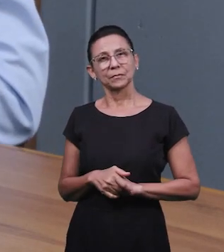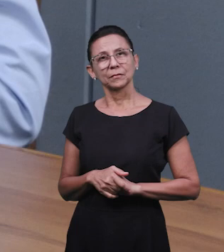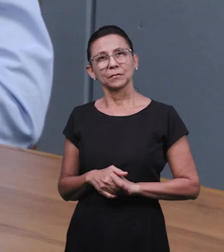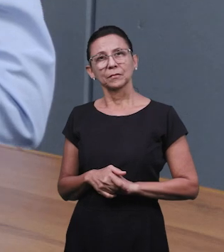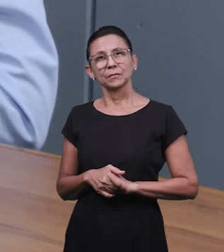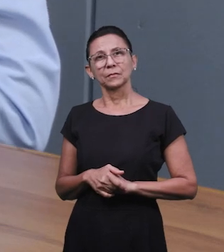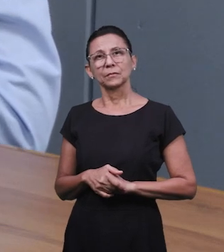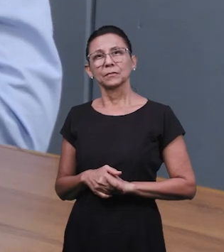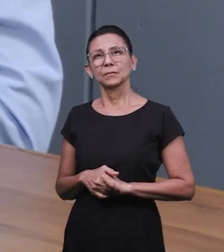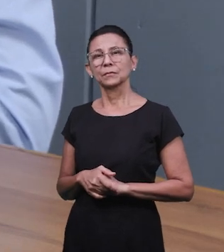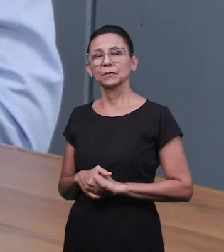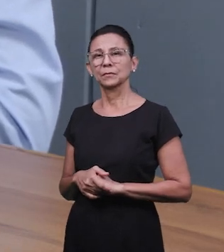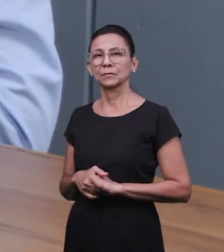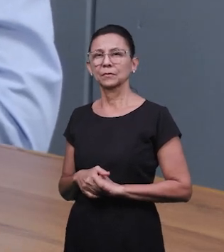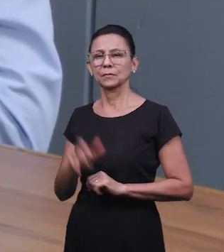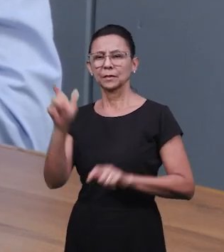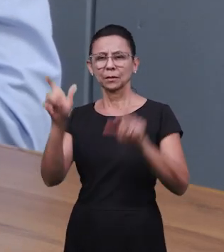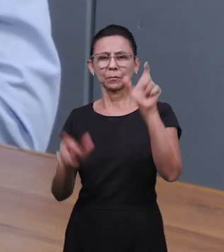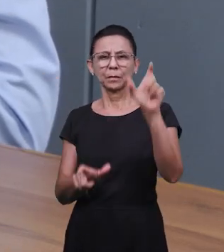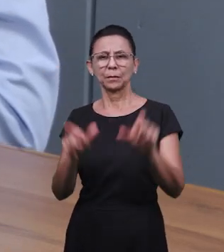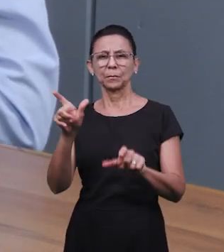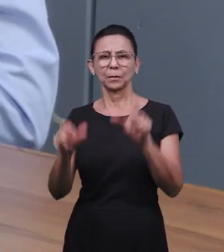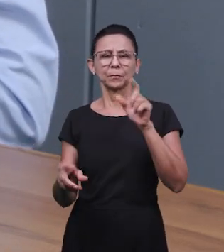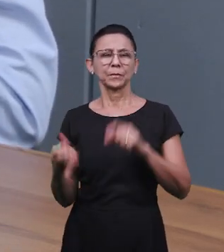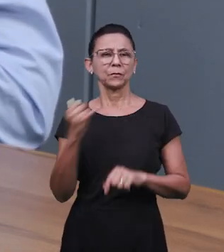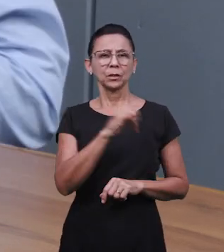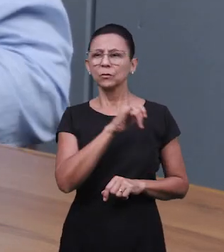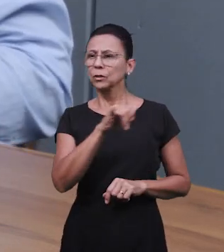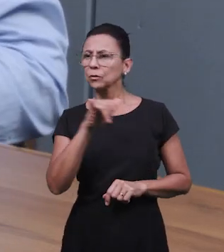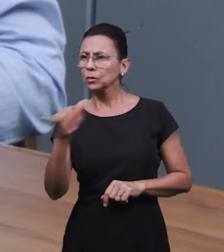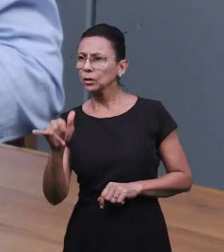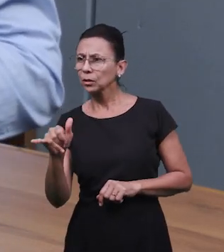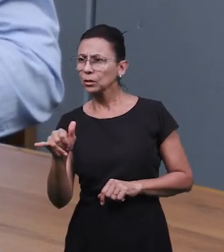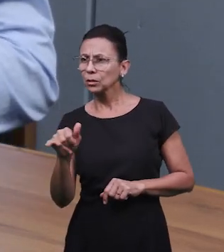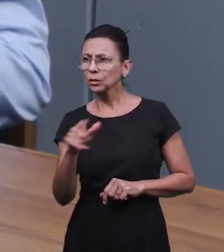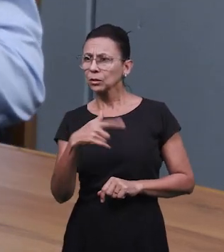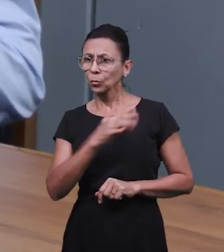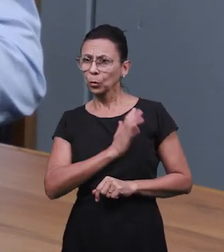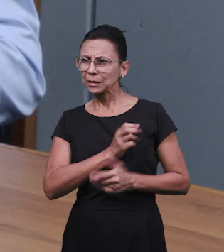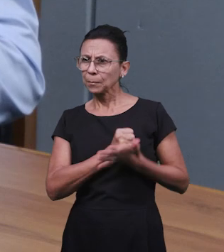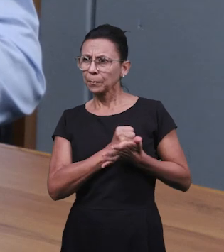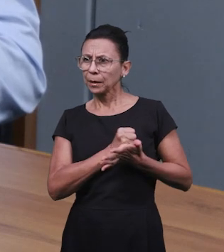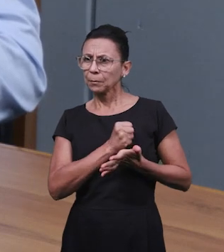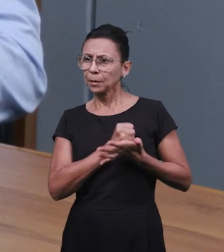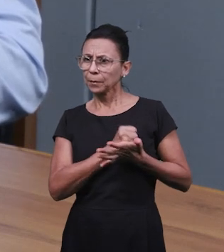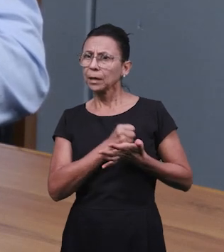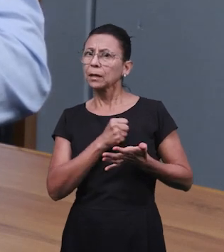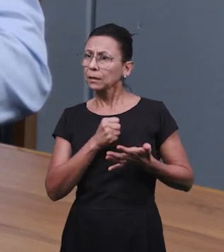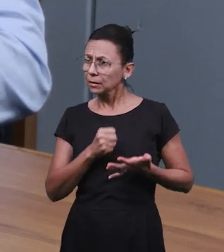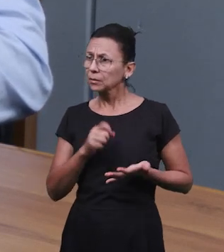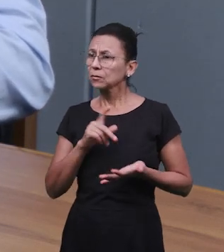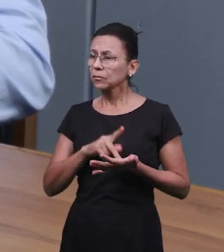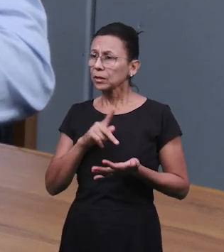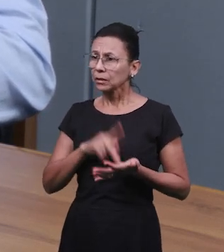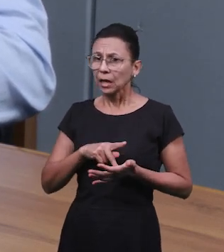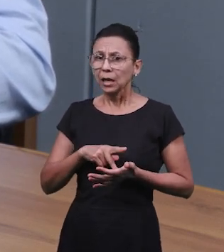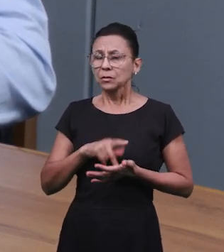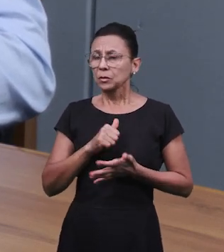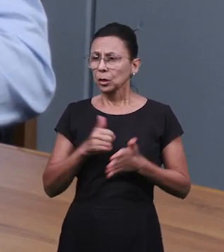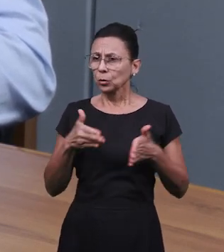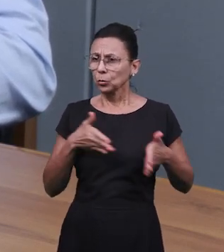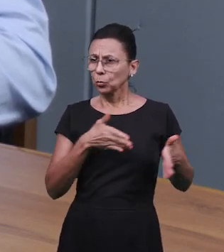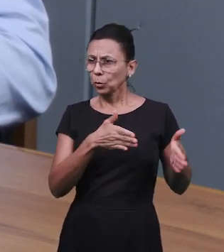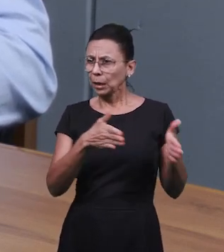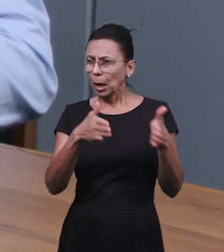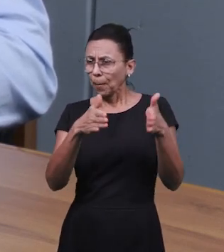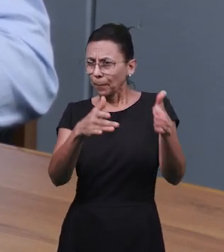assim: E disseram um para o outro, porventura não ardia em nós o nosso coração, quando pelo caminho nos